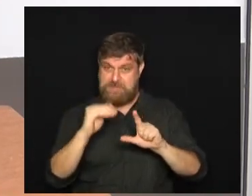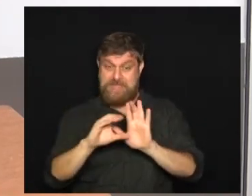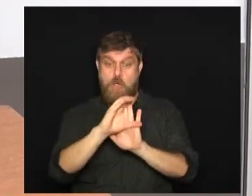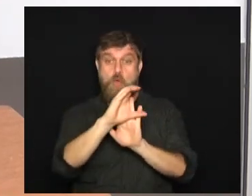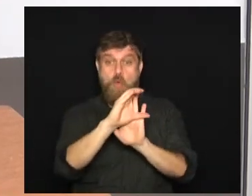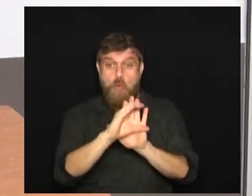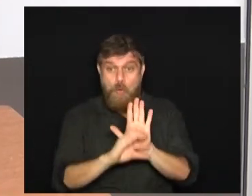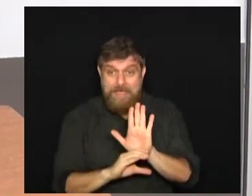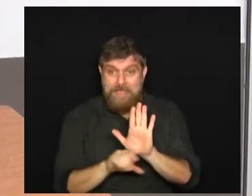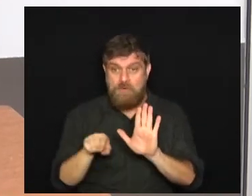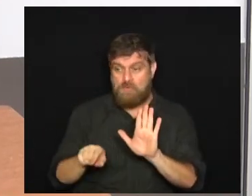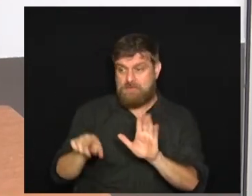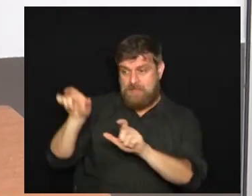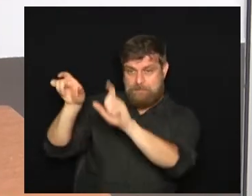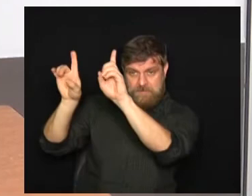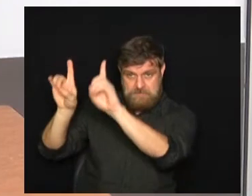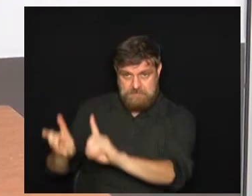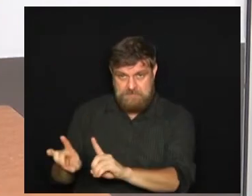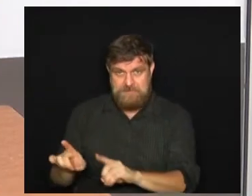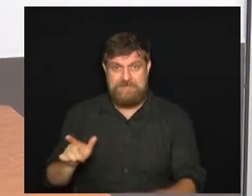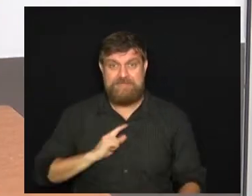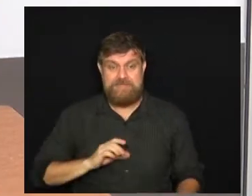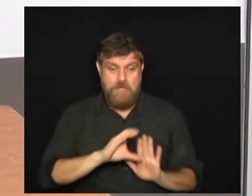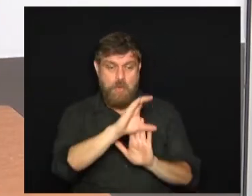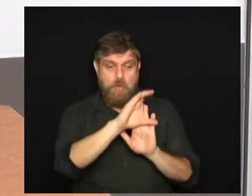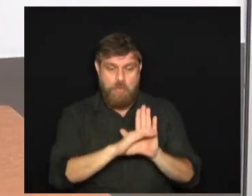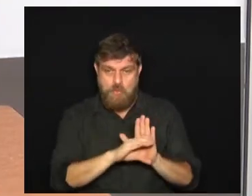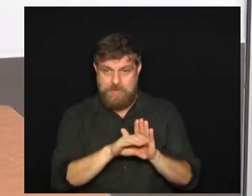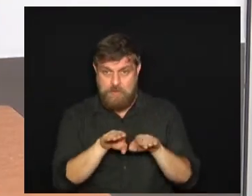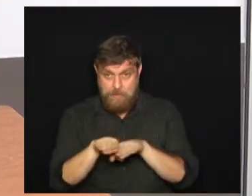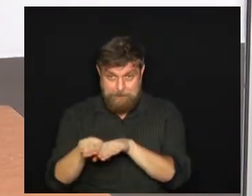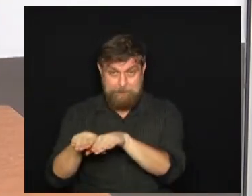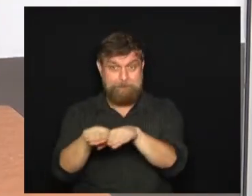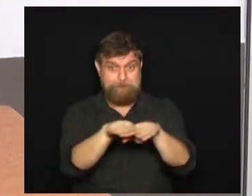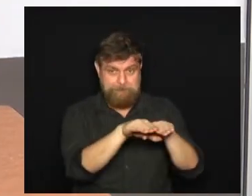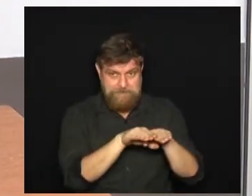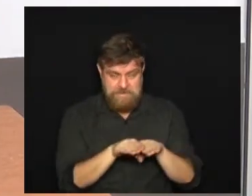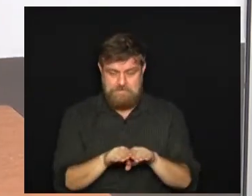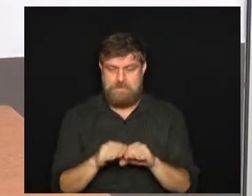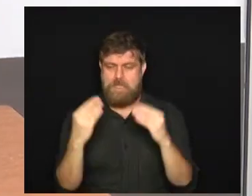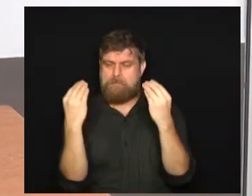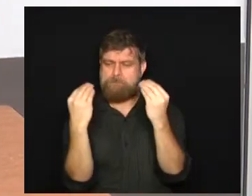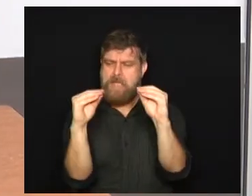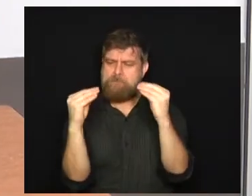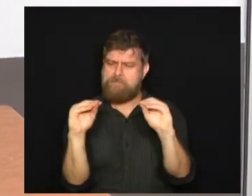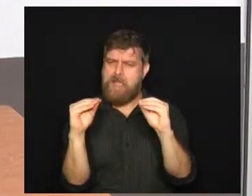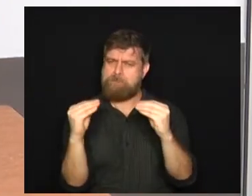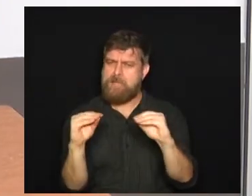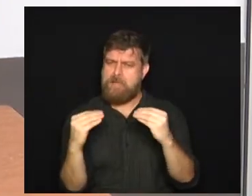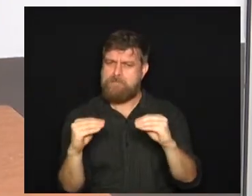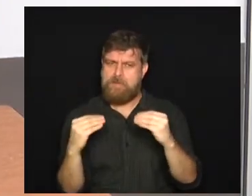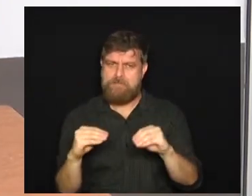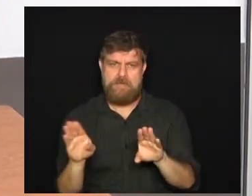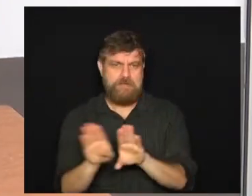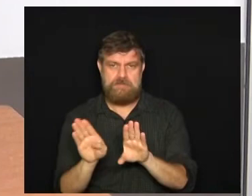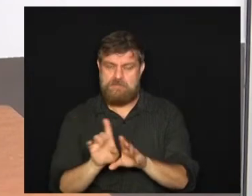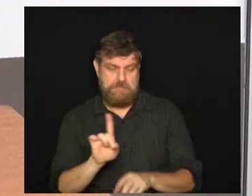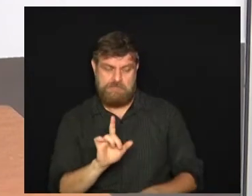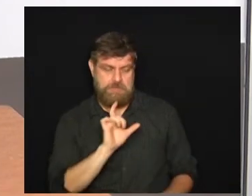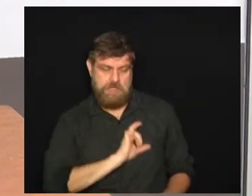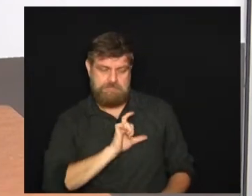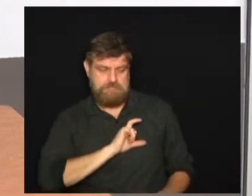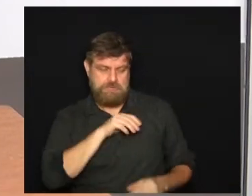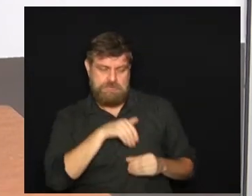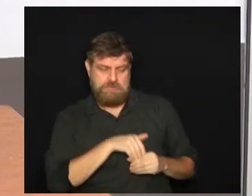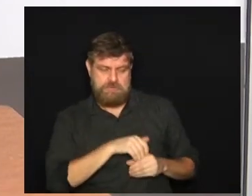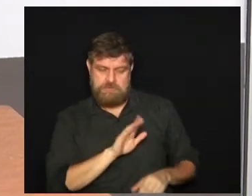candidato, o currículo ele é padrão, né? Então ele preenche os campos dele lá, que também não tem o título de eleitor, viu, Roberto?